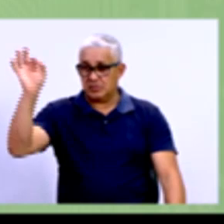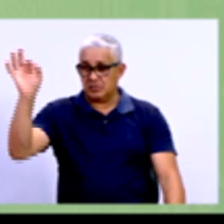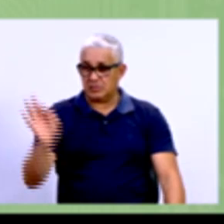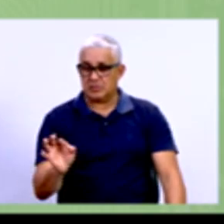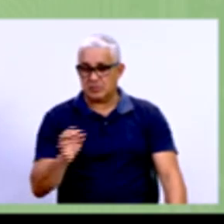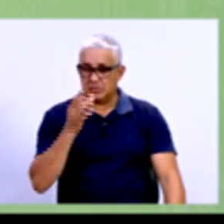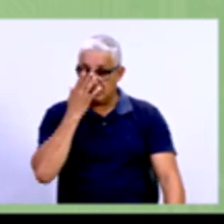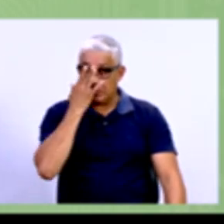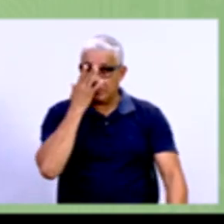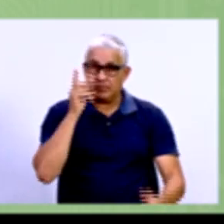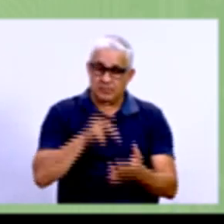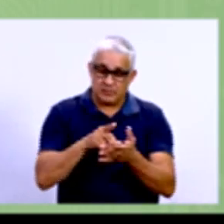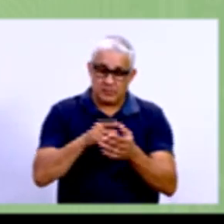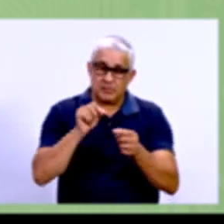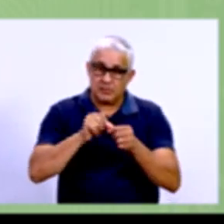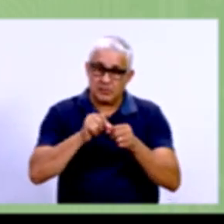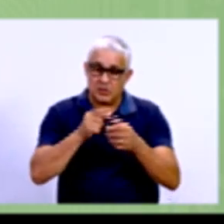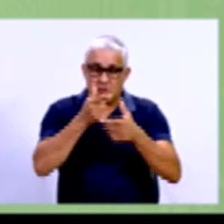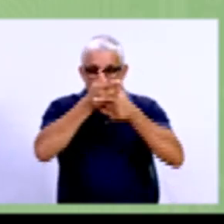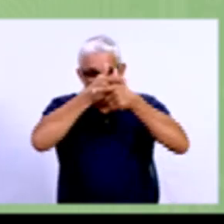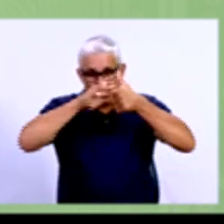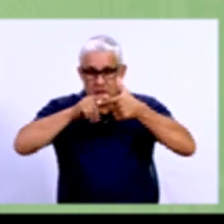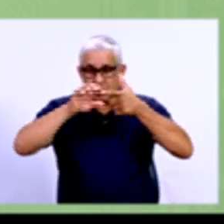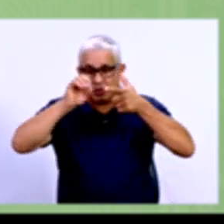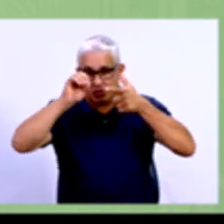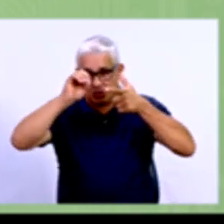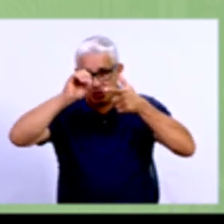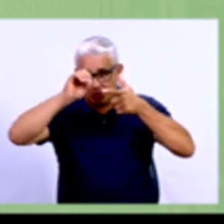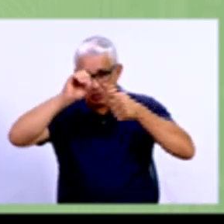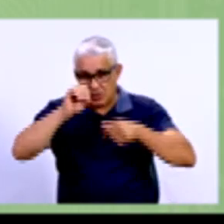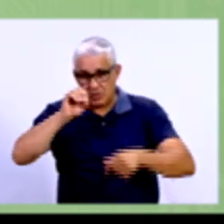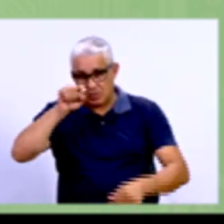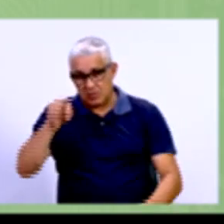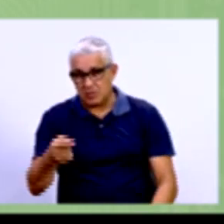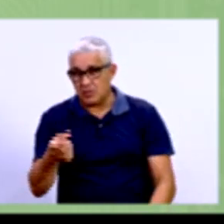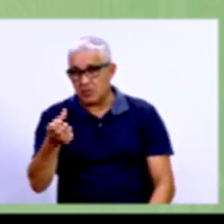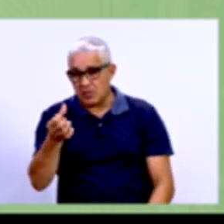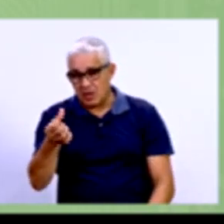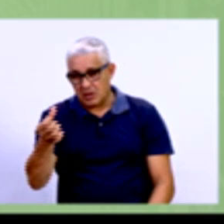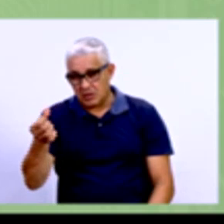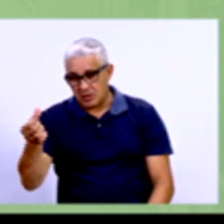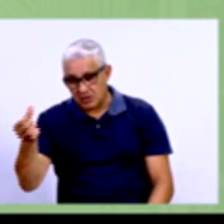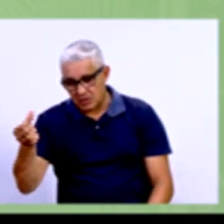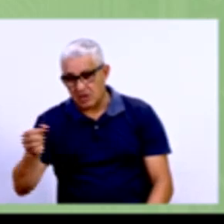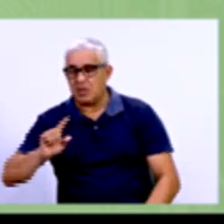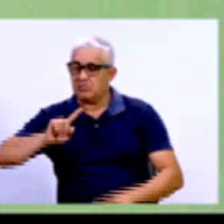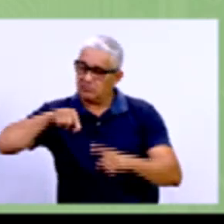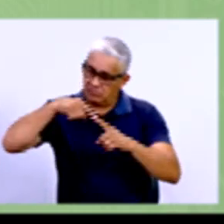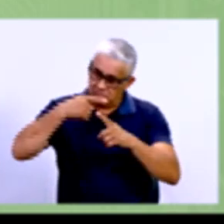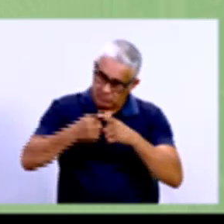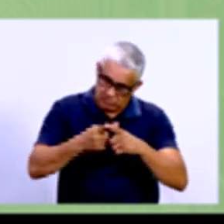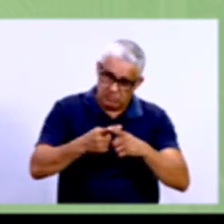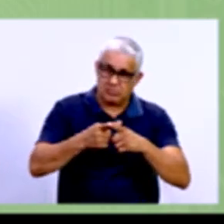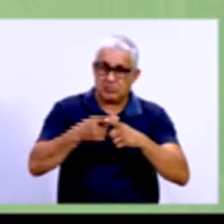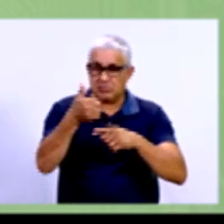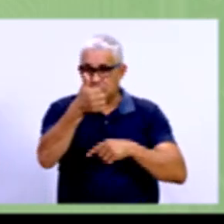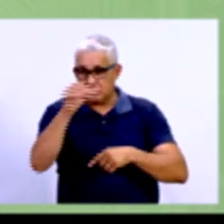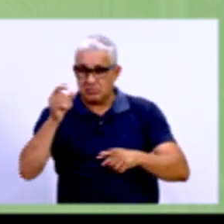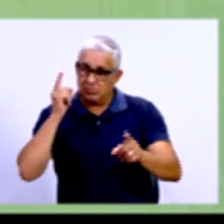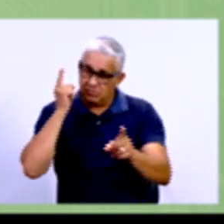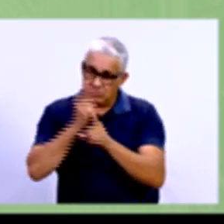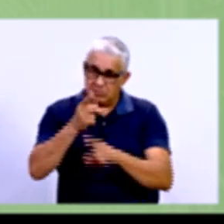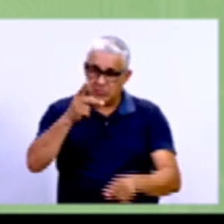66,66%. Na verdade, quando a gente faz essa divisão, vai dar 0,66, mas daí a gente faz essa multiplicação por 100 para a gente encontrar